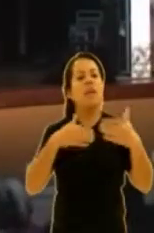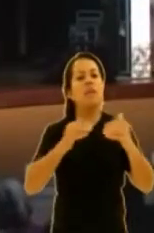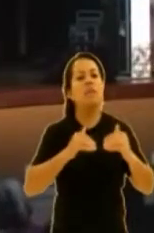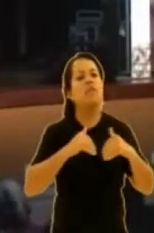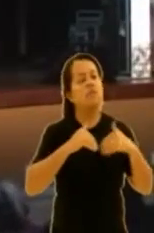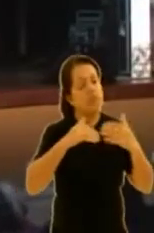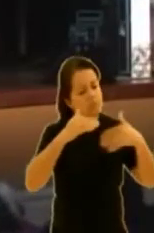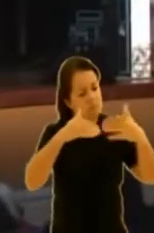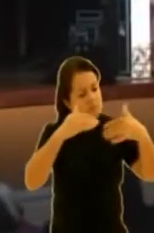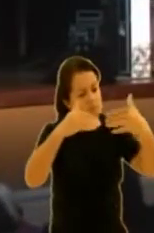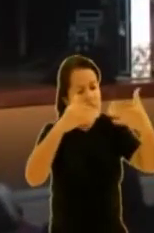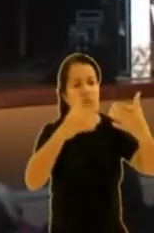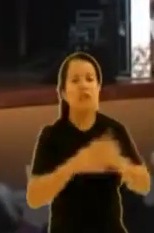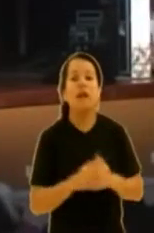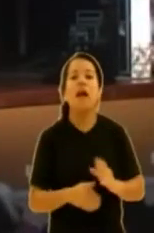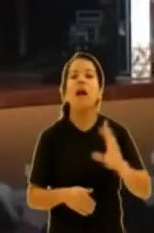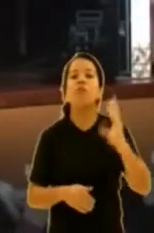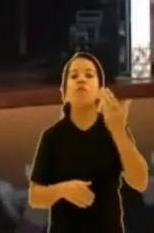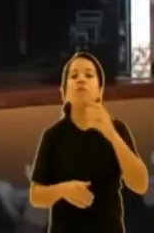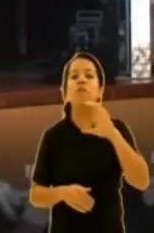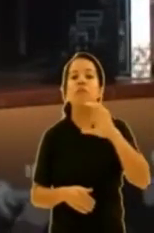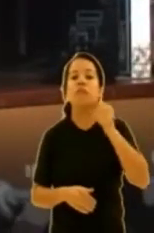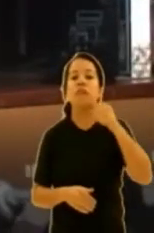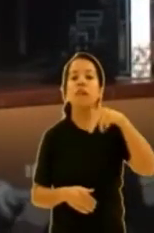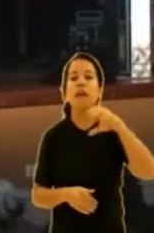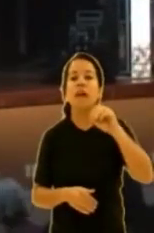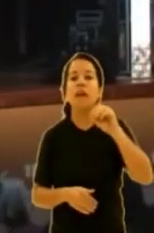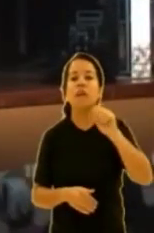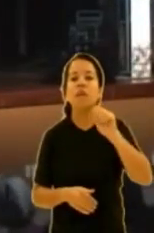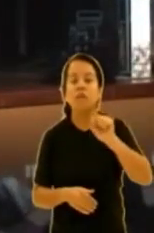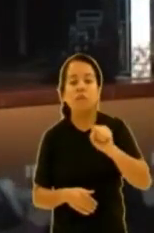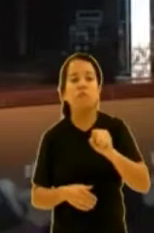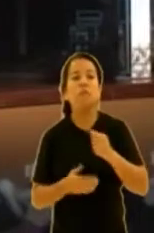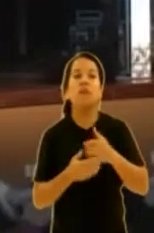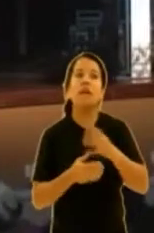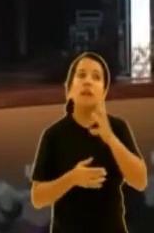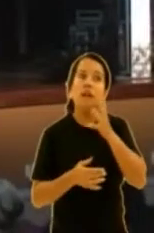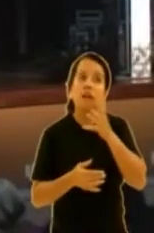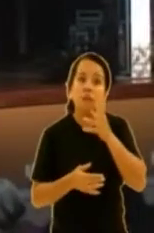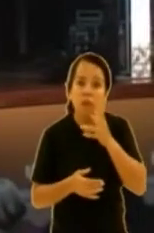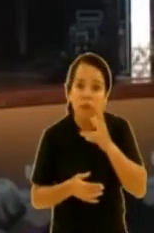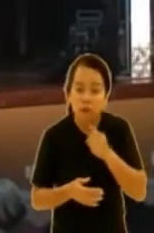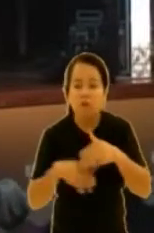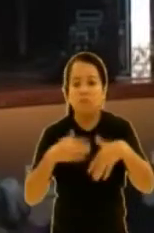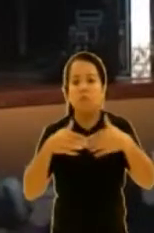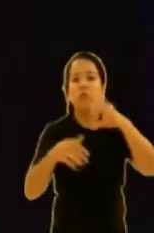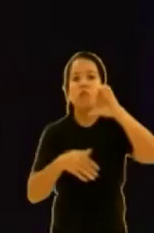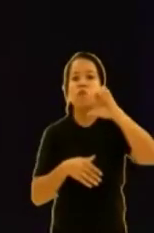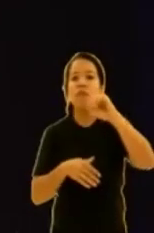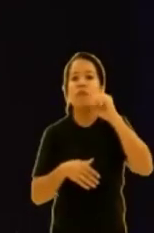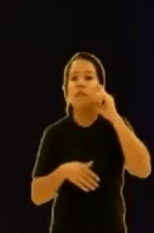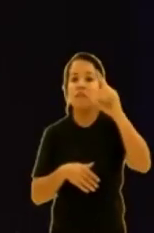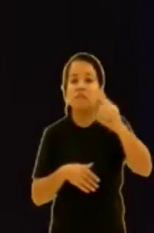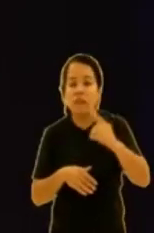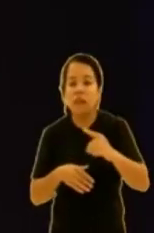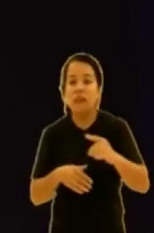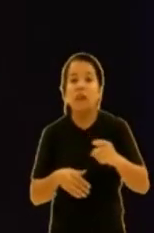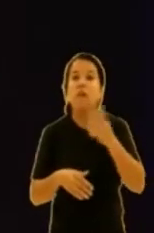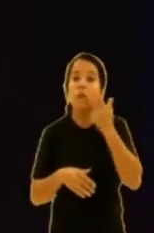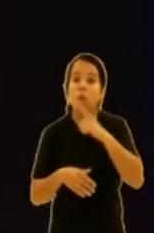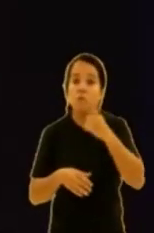Canoas, que a unidade demorou para começar, mas quando ela começou em 90 dias ela ficou de